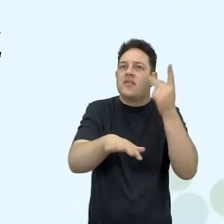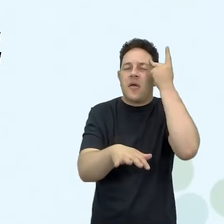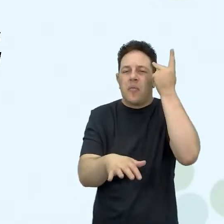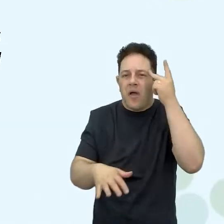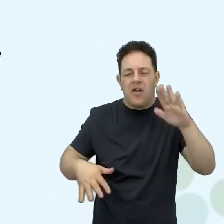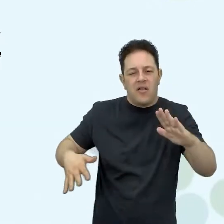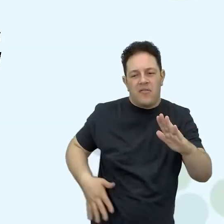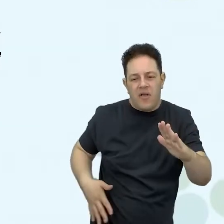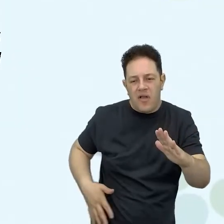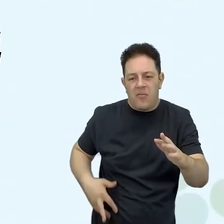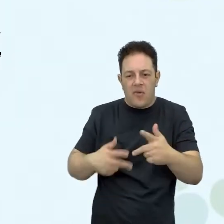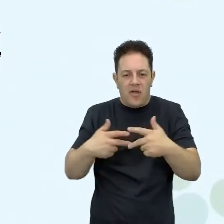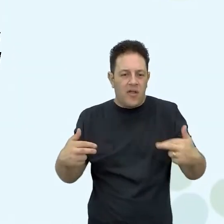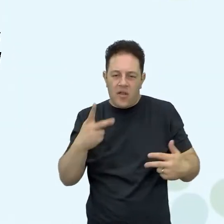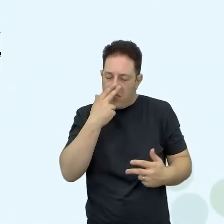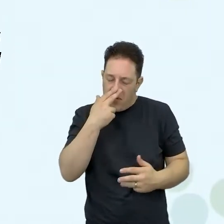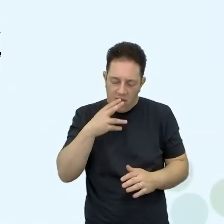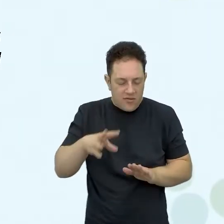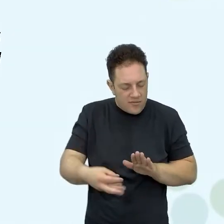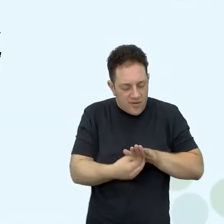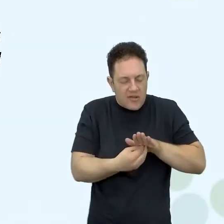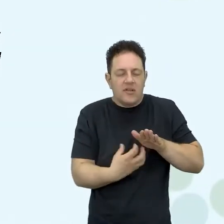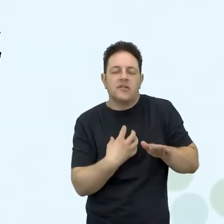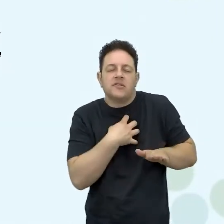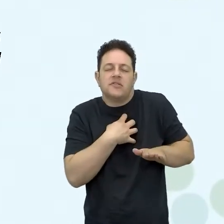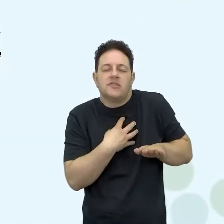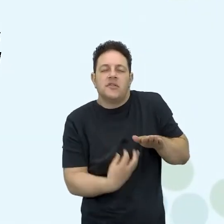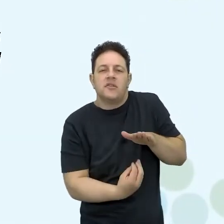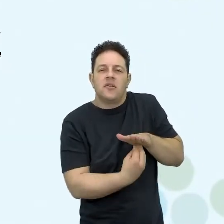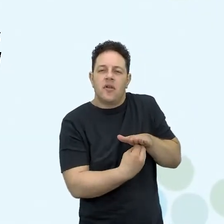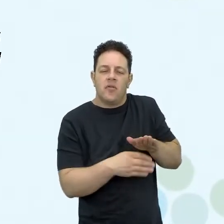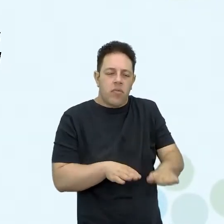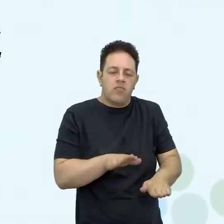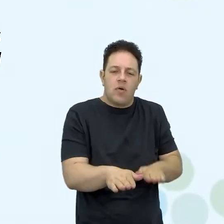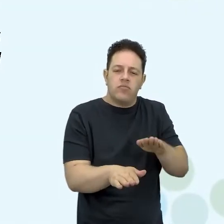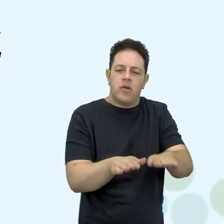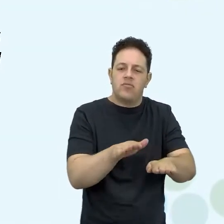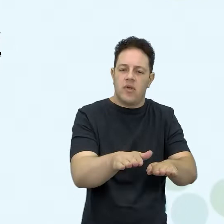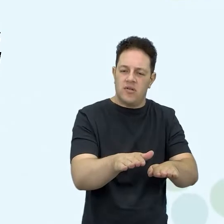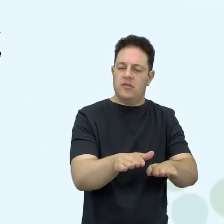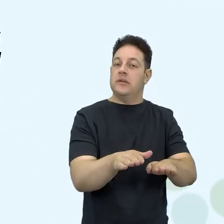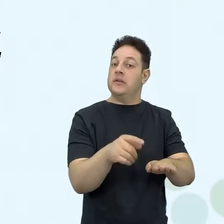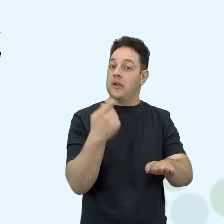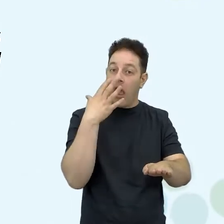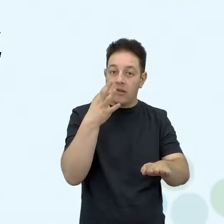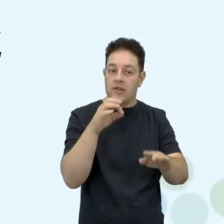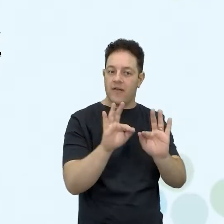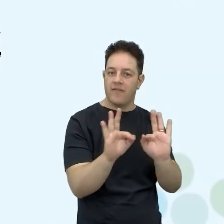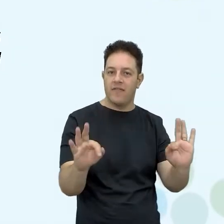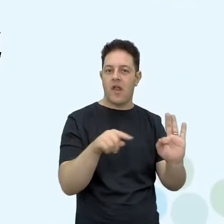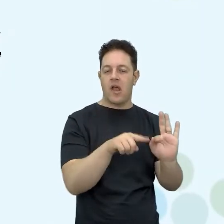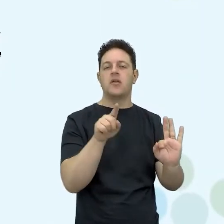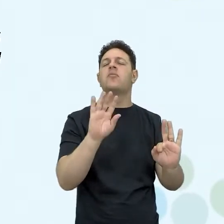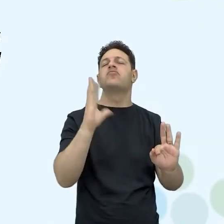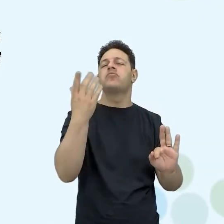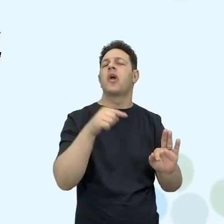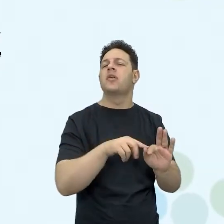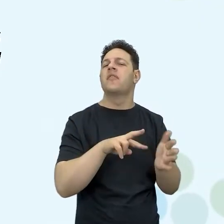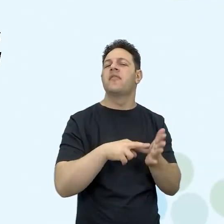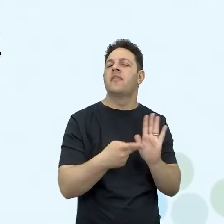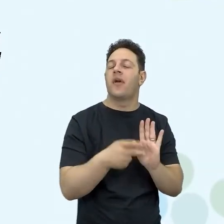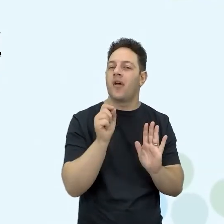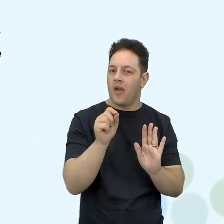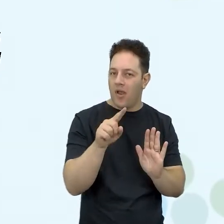vagabundo guarda o sentimento na sola do pé. Eu queria atentar para essa frase, né? Quer dizer, é